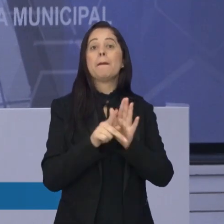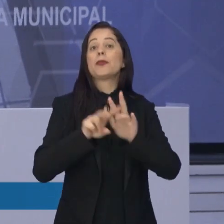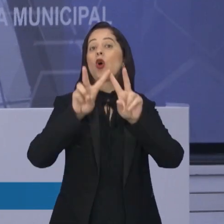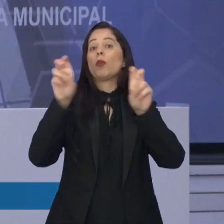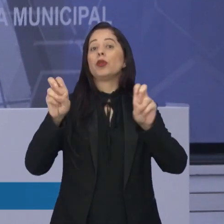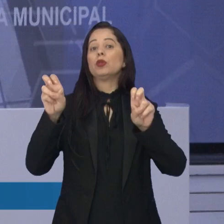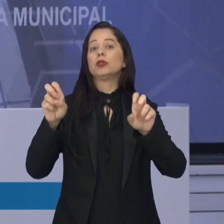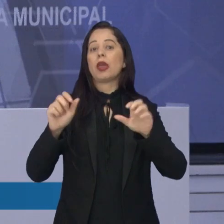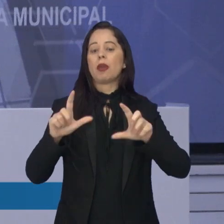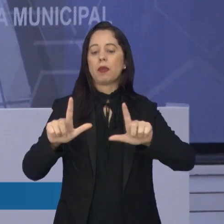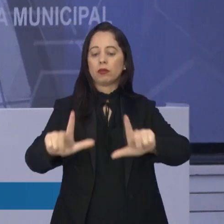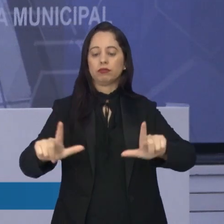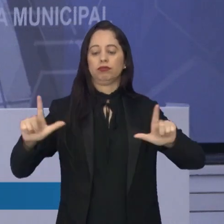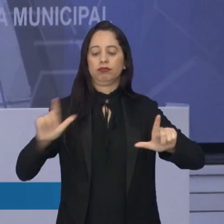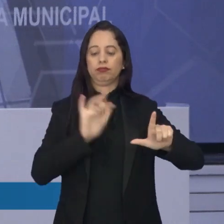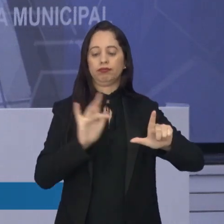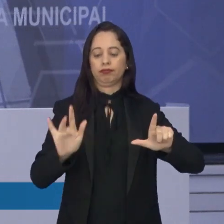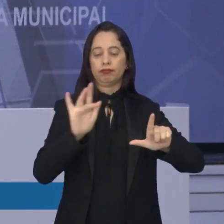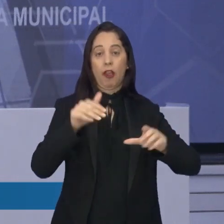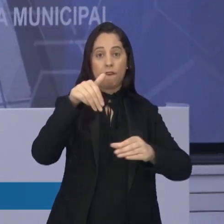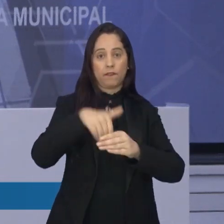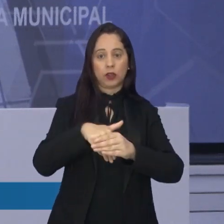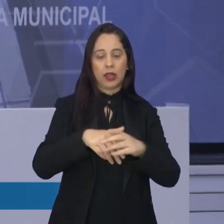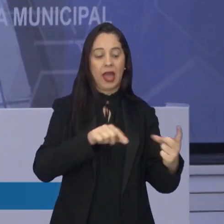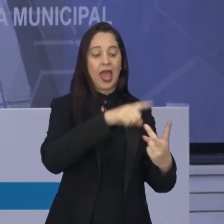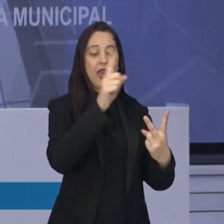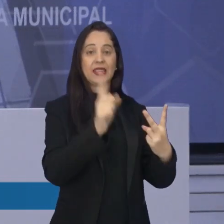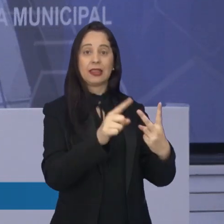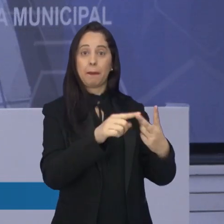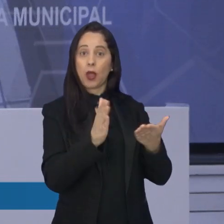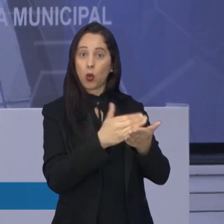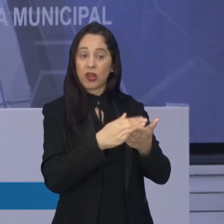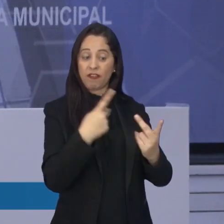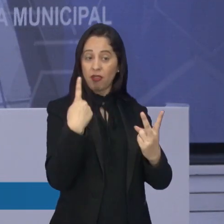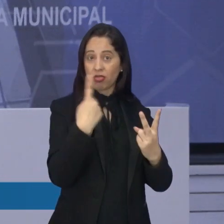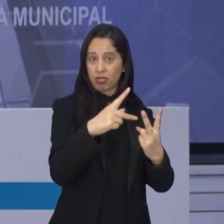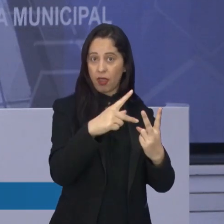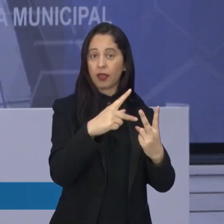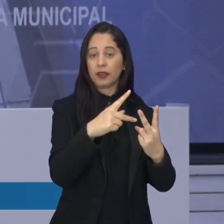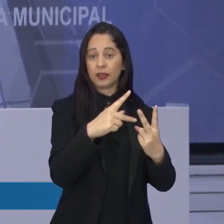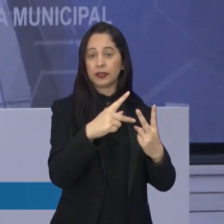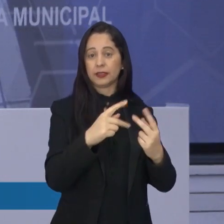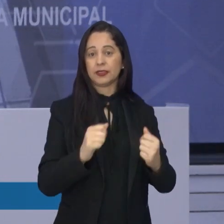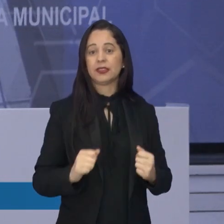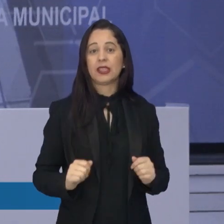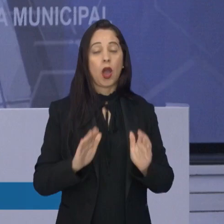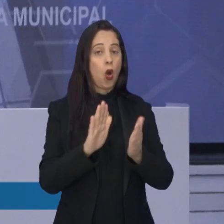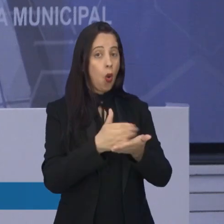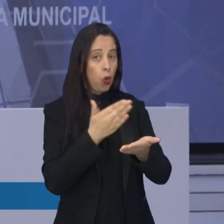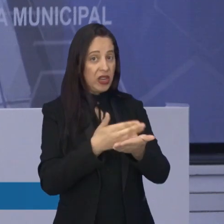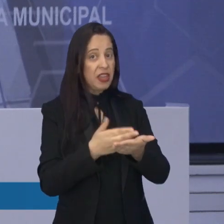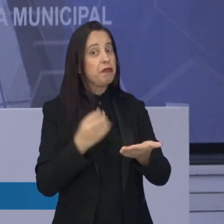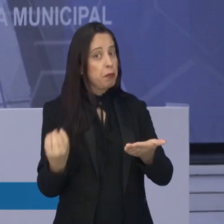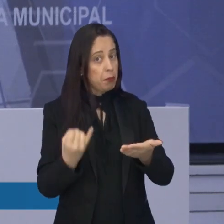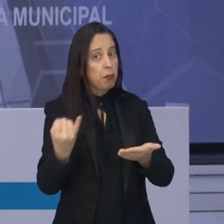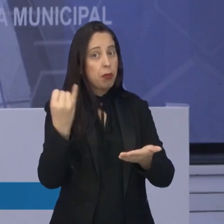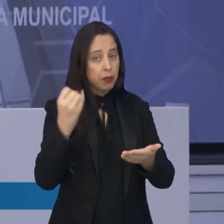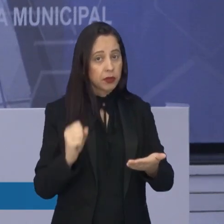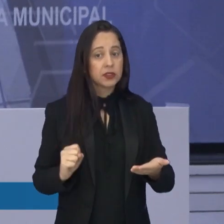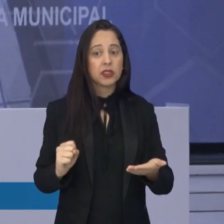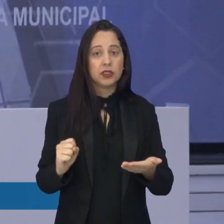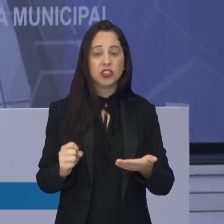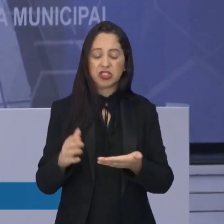colocado aqui, mas também o livro do Milione, a reparação. Um livro necessário, um